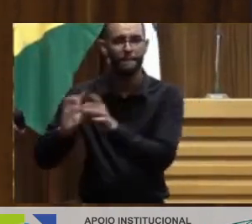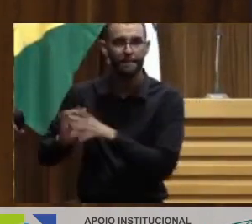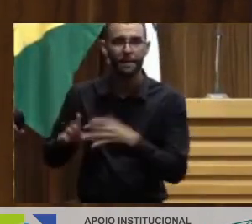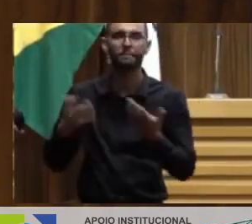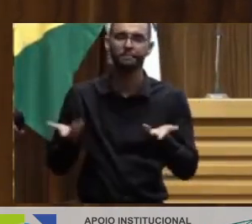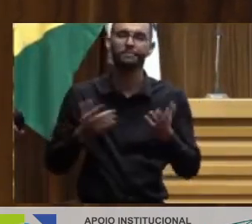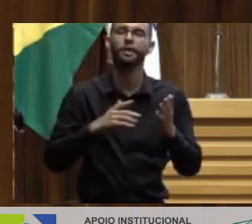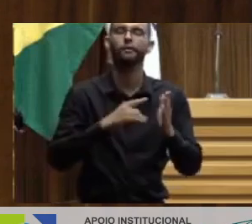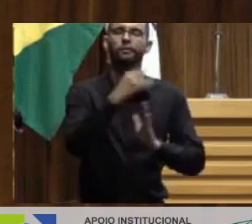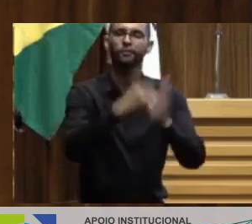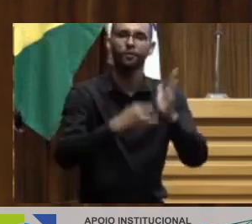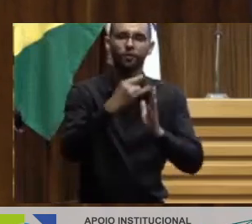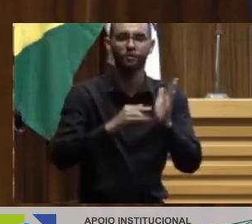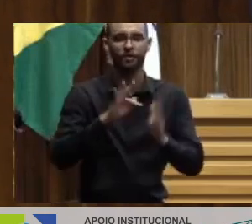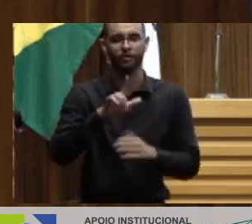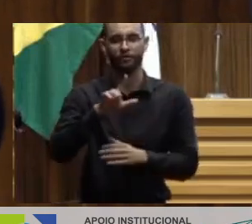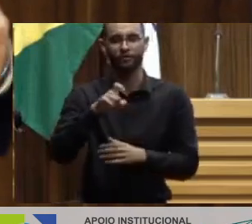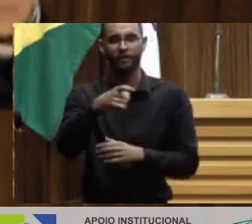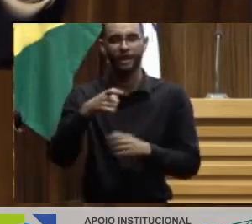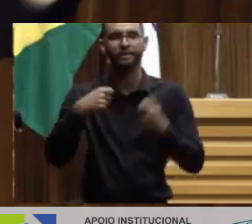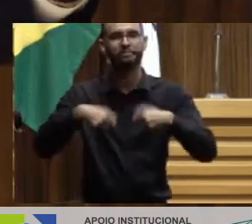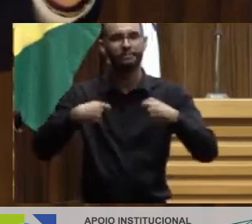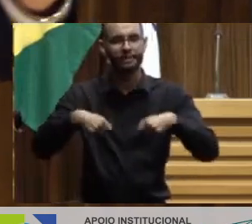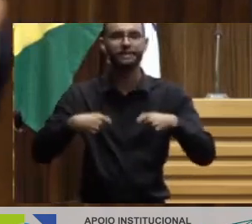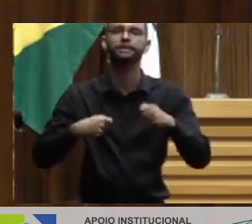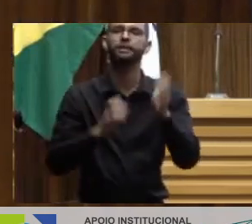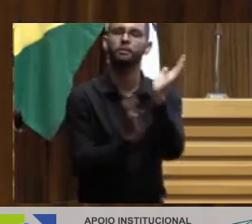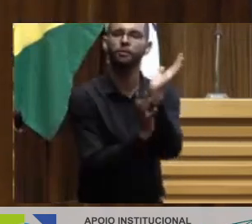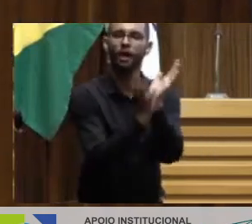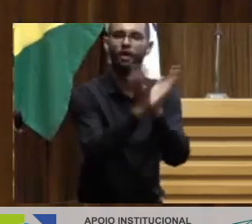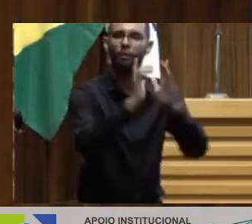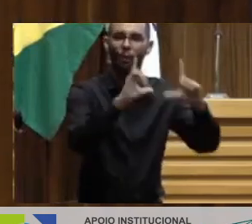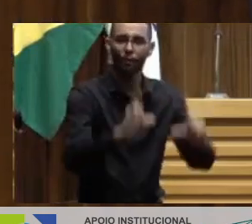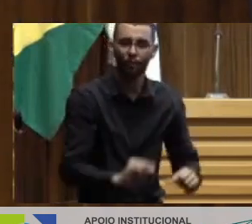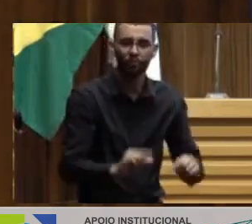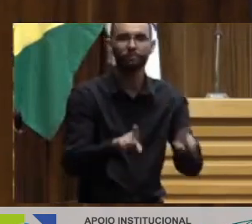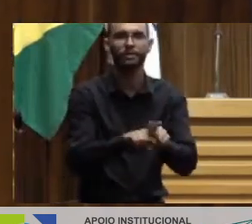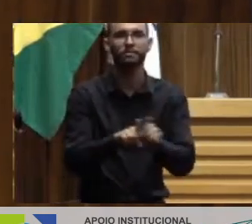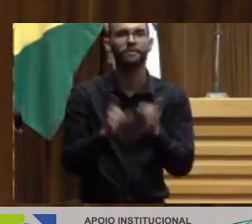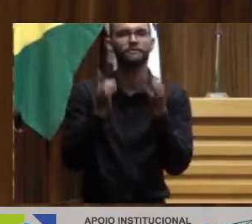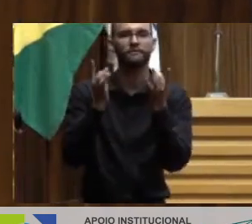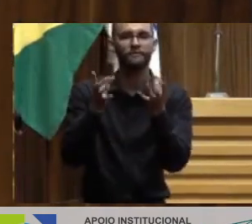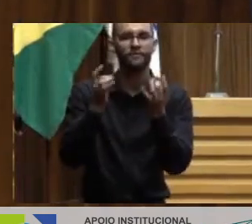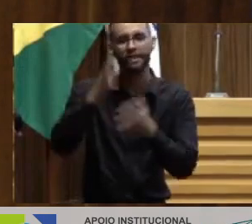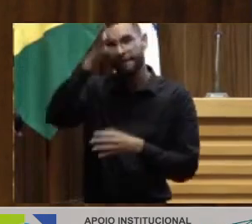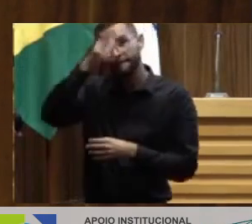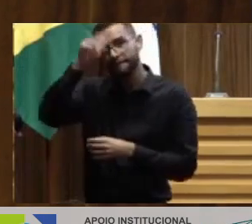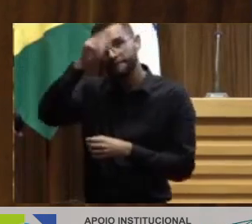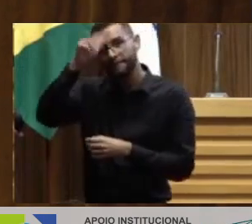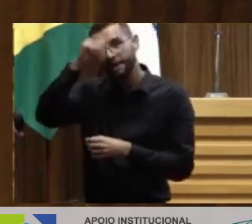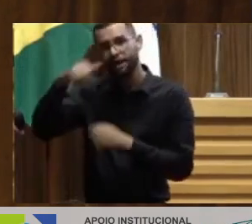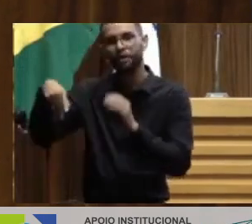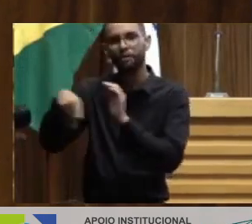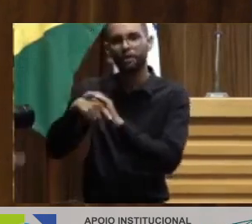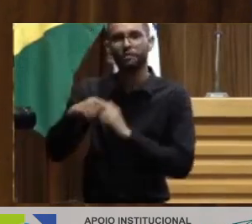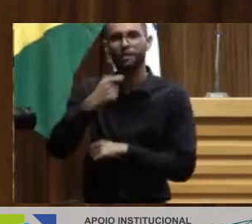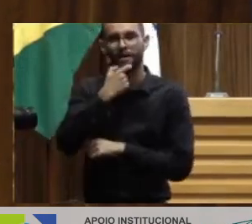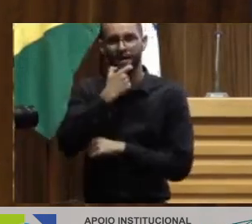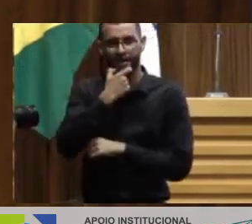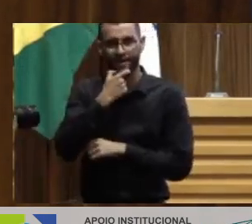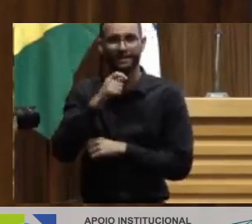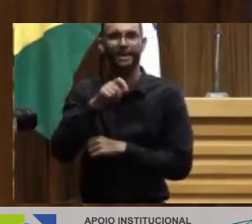flex, desburocratiza. Exportação de frango para o Reino Unido e União Europeia. A